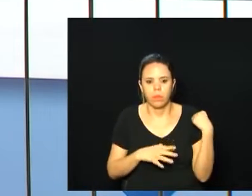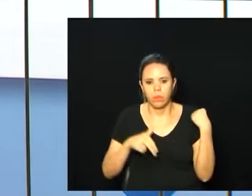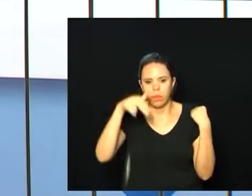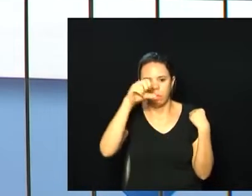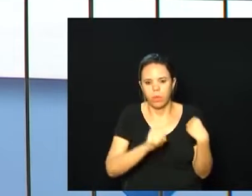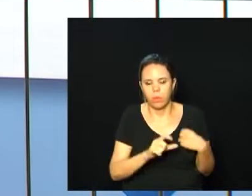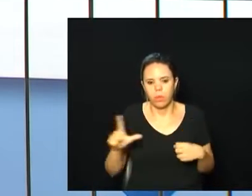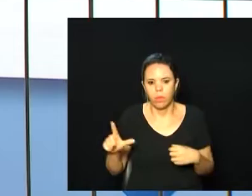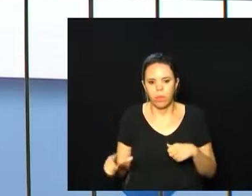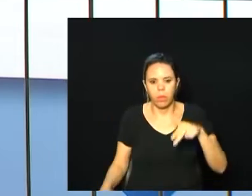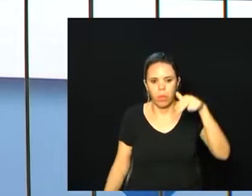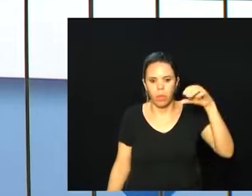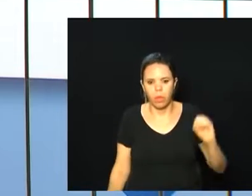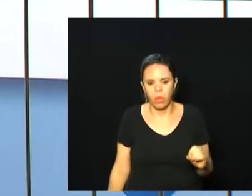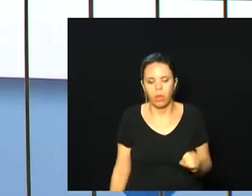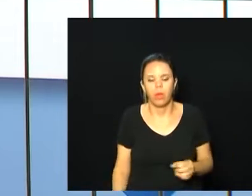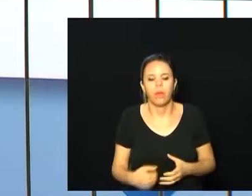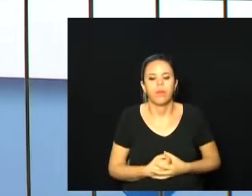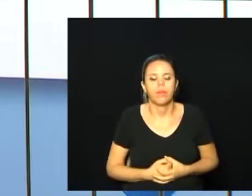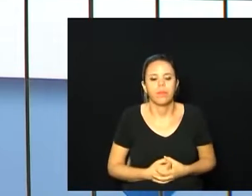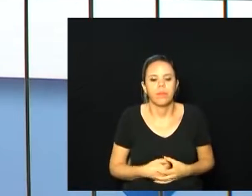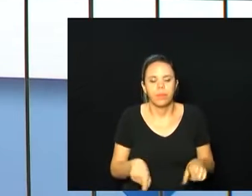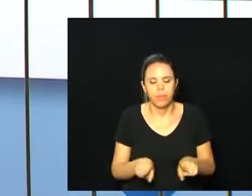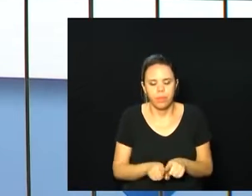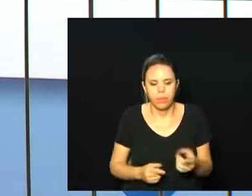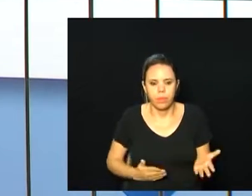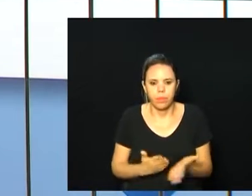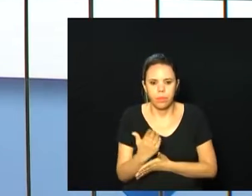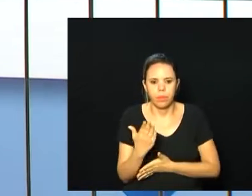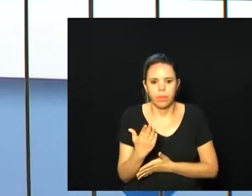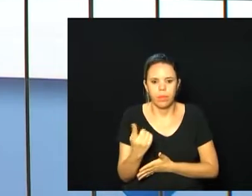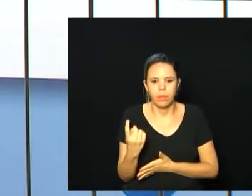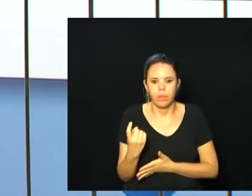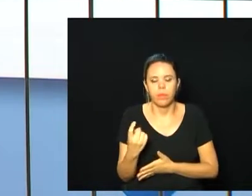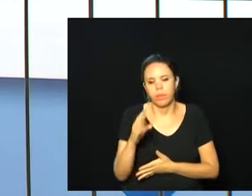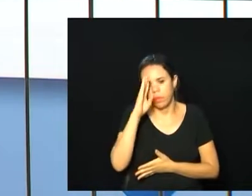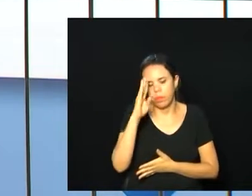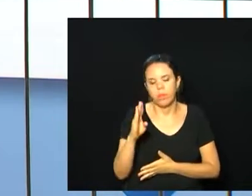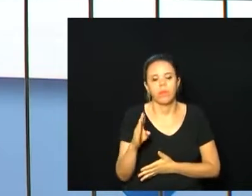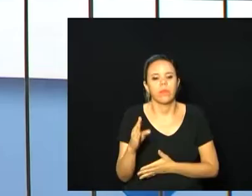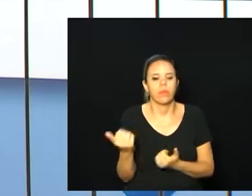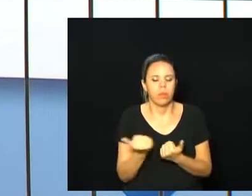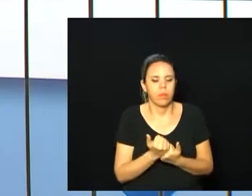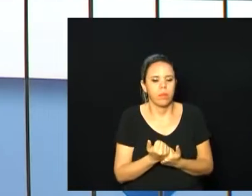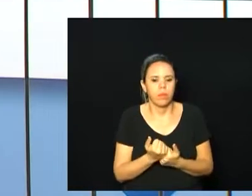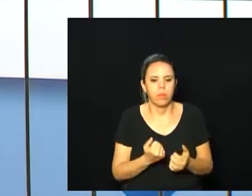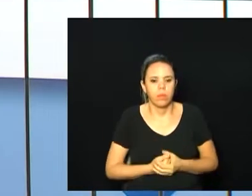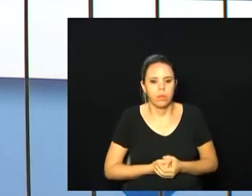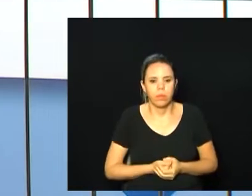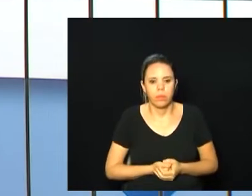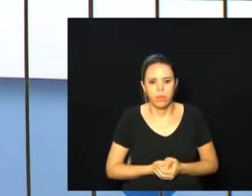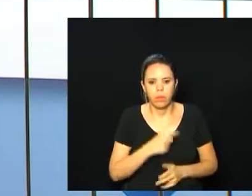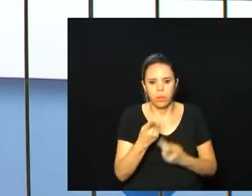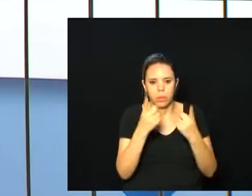Sul, Leste, Noroeste e Sudoeste. Também serão eleitos um titular e um suplente de segmentos, pessoas